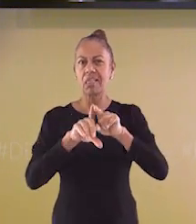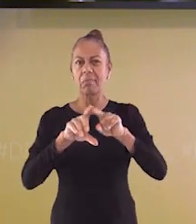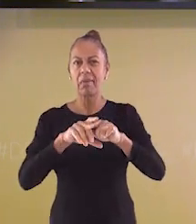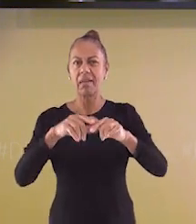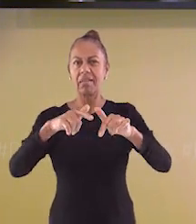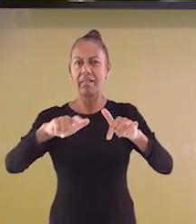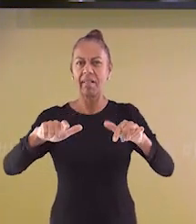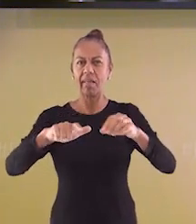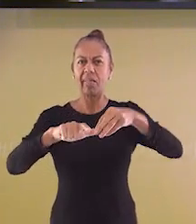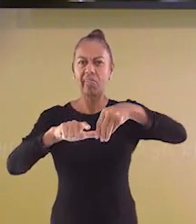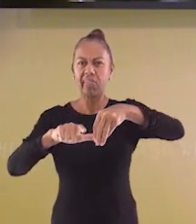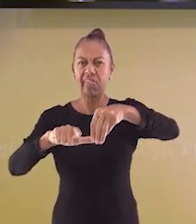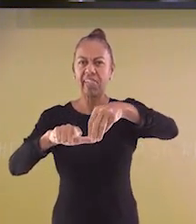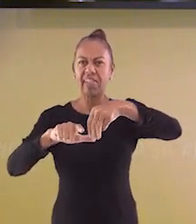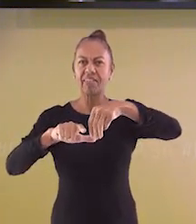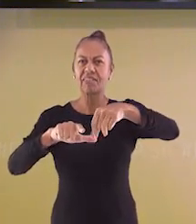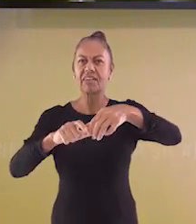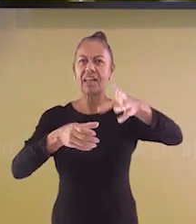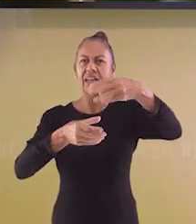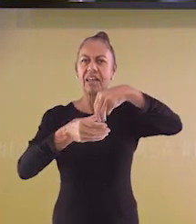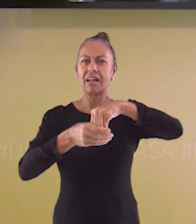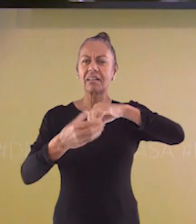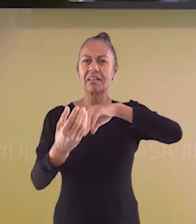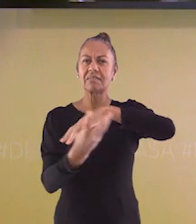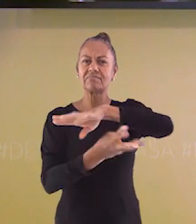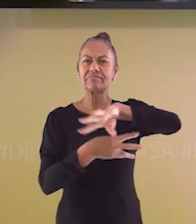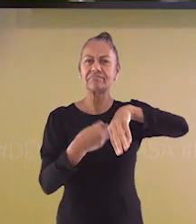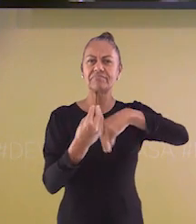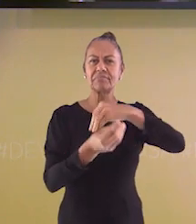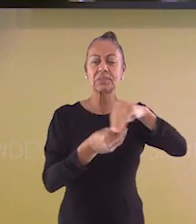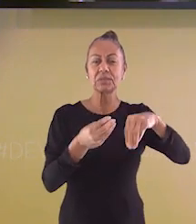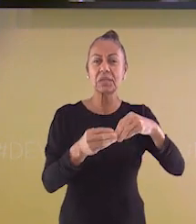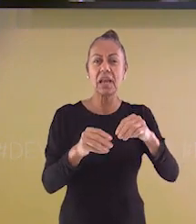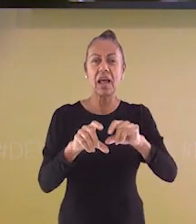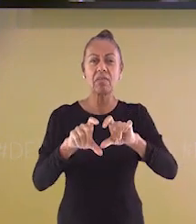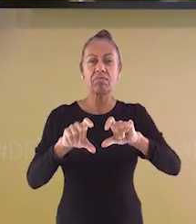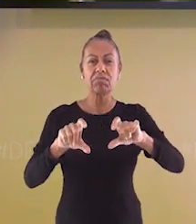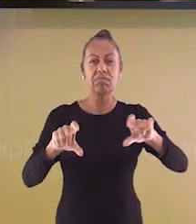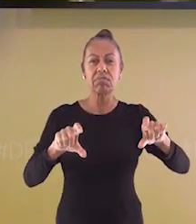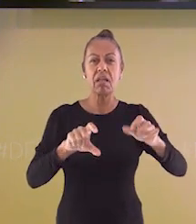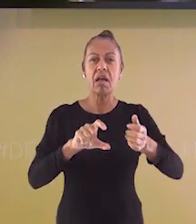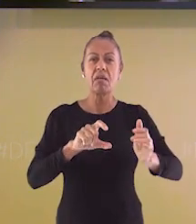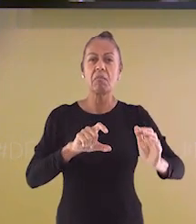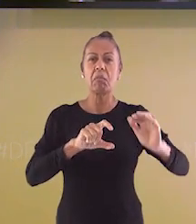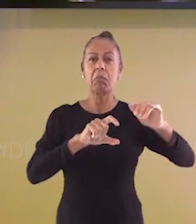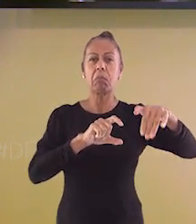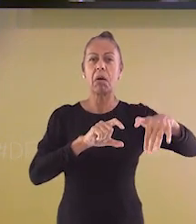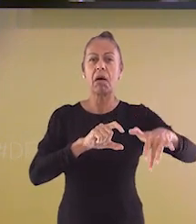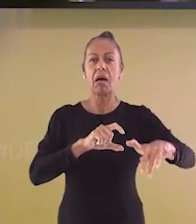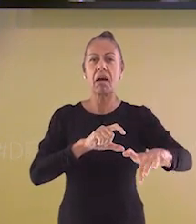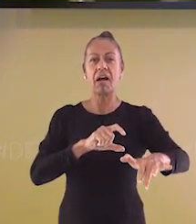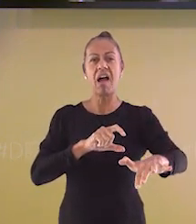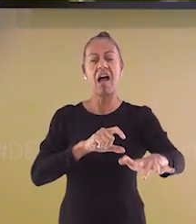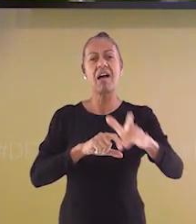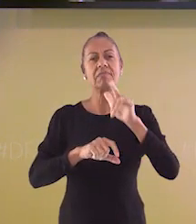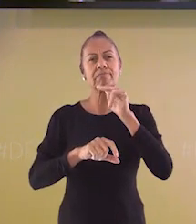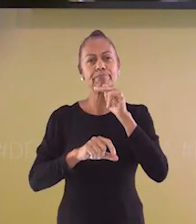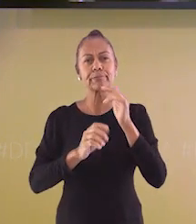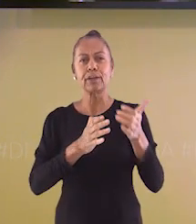os dejetos, né, fezes, urina, que são descartados no esgoto e vão para os rios e lagos, eles têm